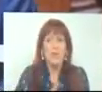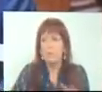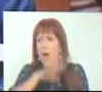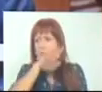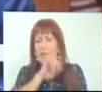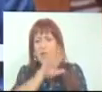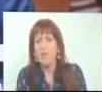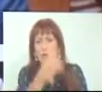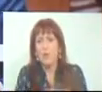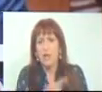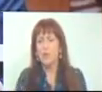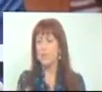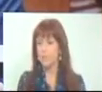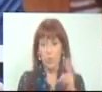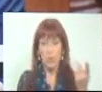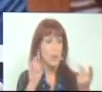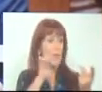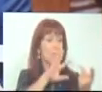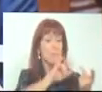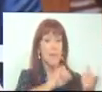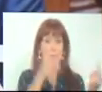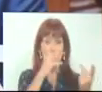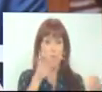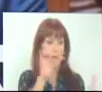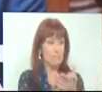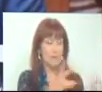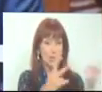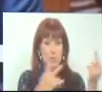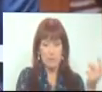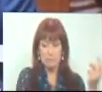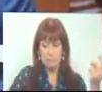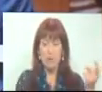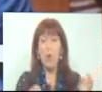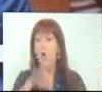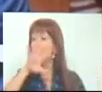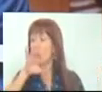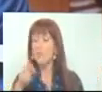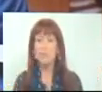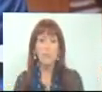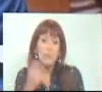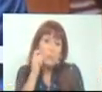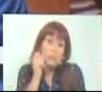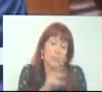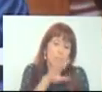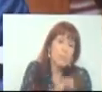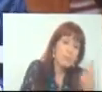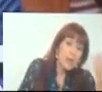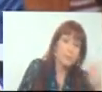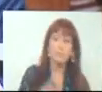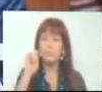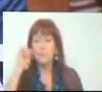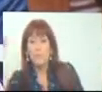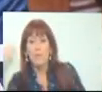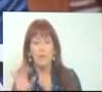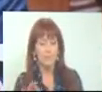sejam as famílias com filhos, em que ambos os membros do casal estão desempregados, ou famílias monoparentais,